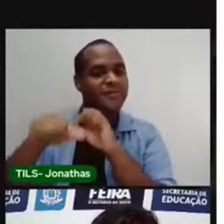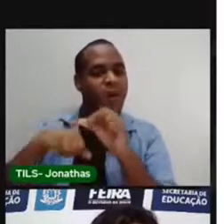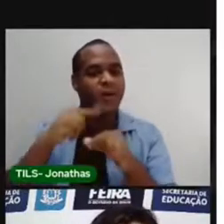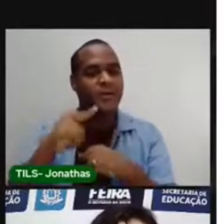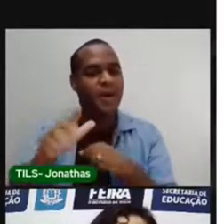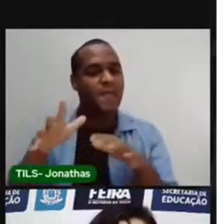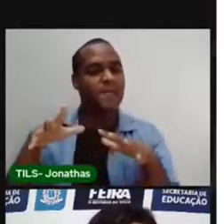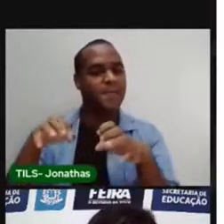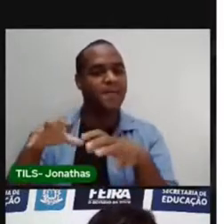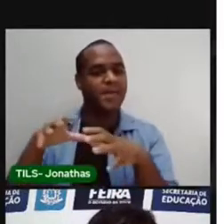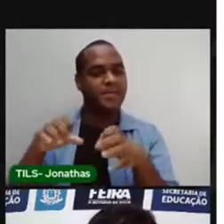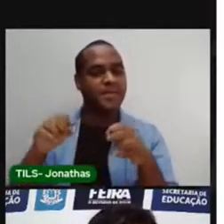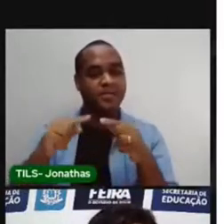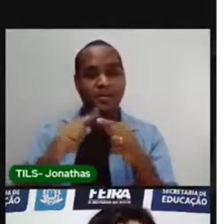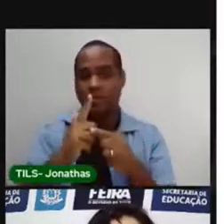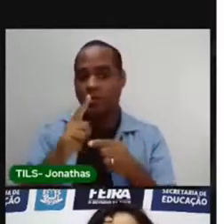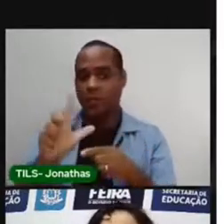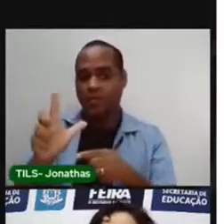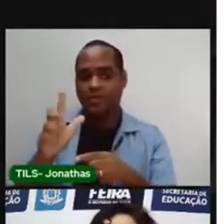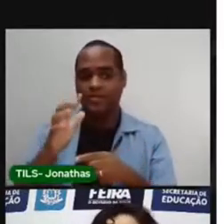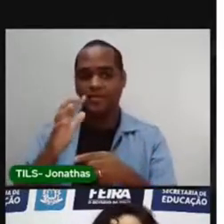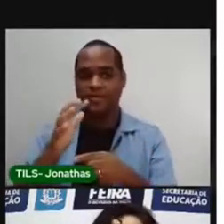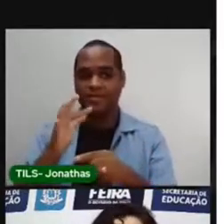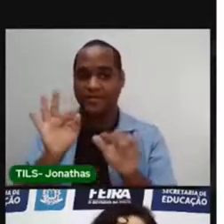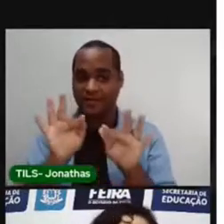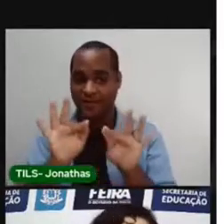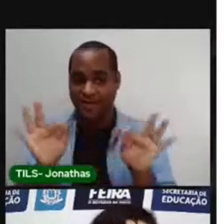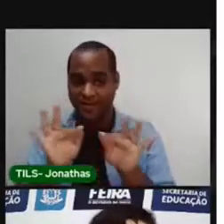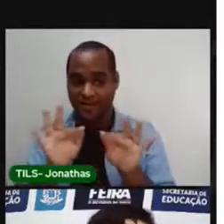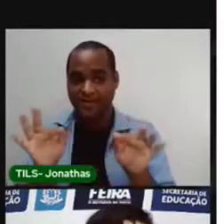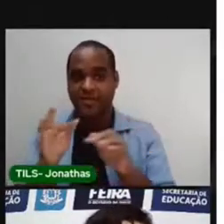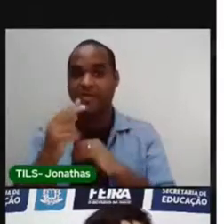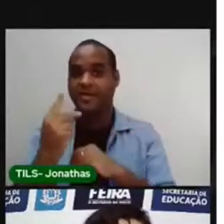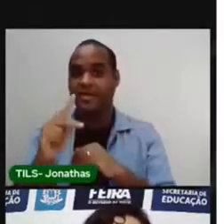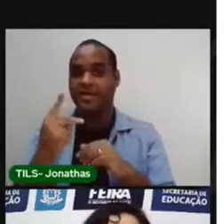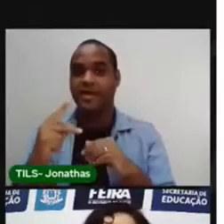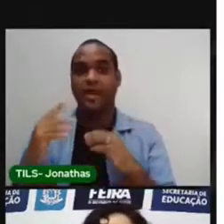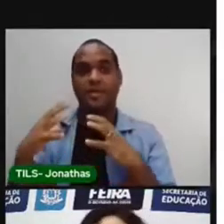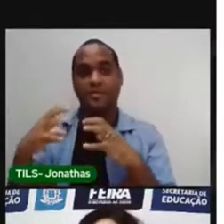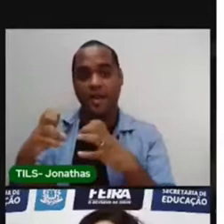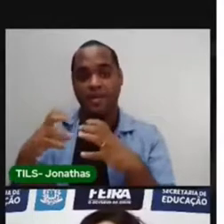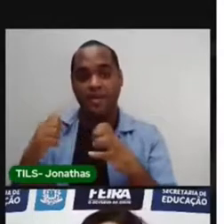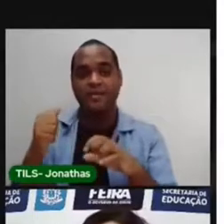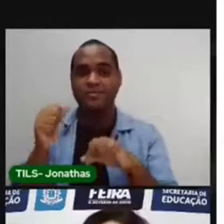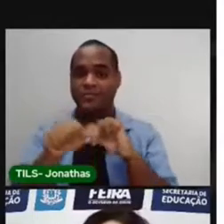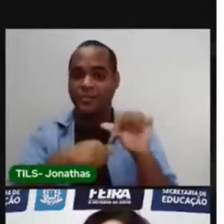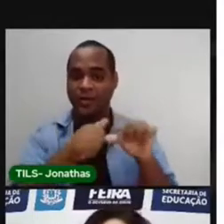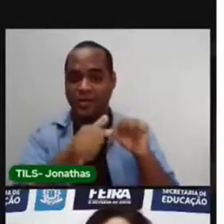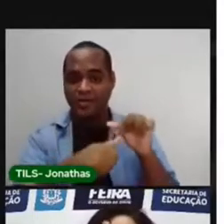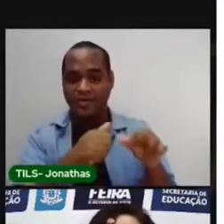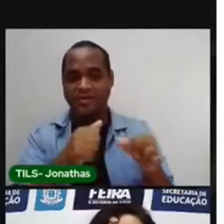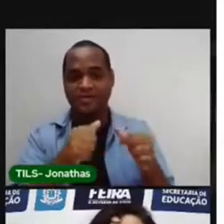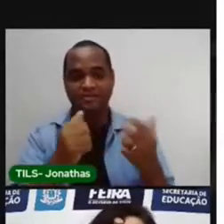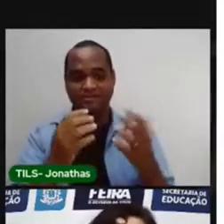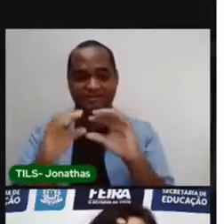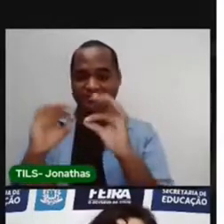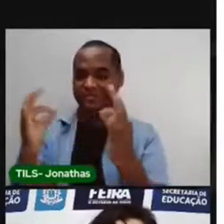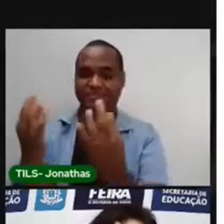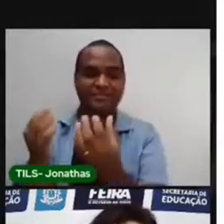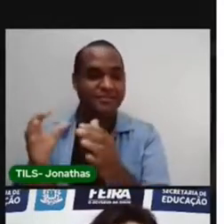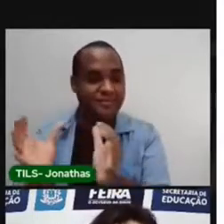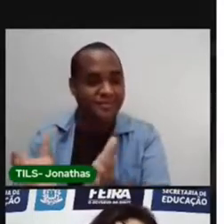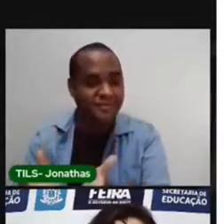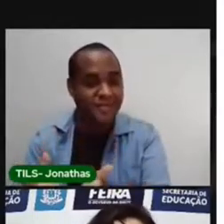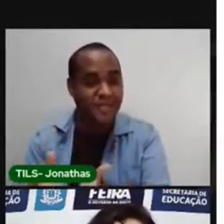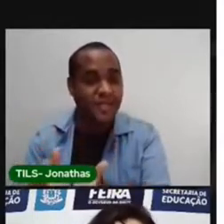jarro. Vou repetir a frase. O cachimbo é de barro, bate no jarro. Qual a